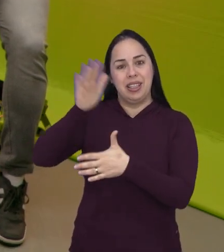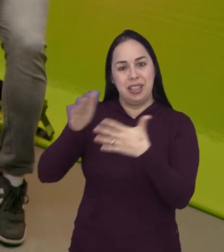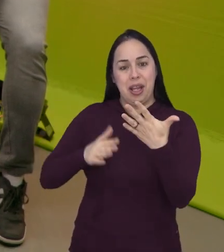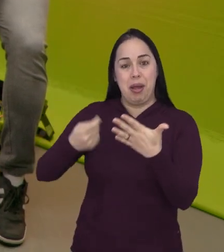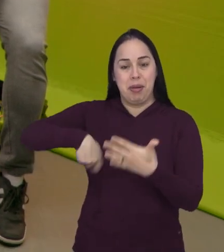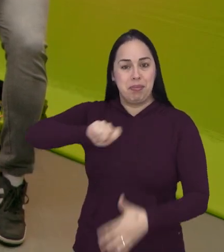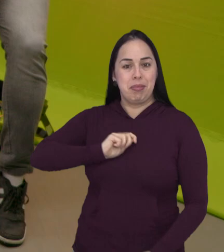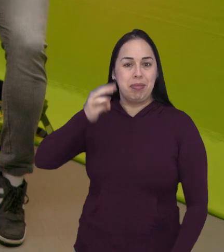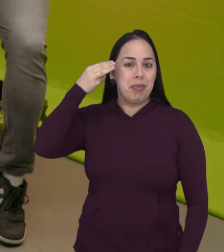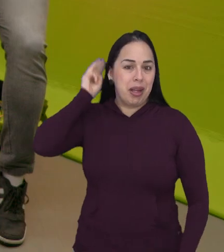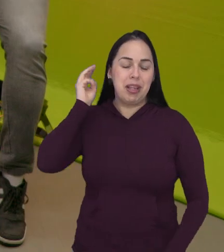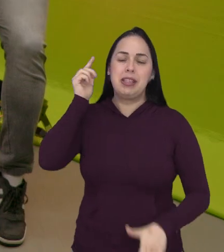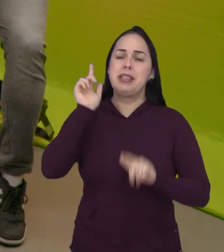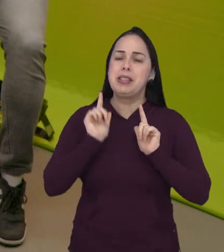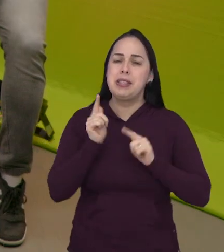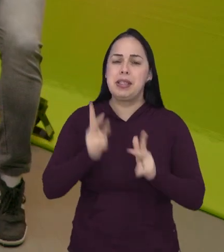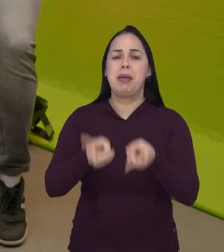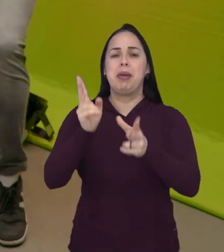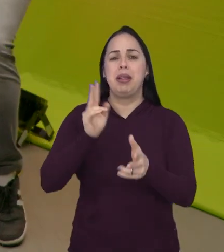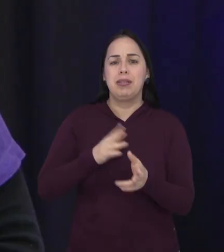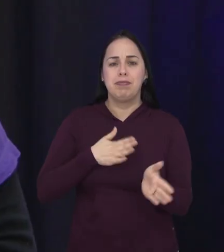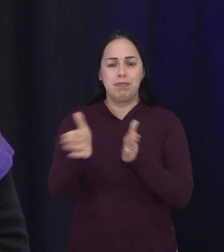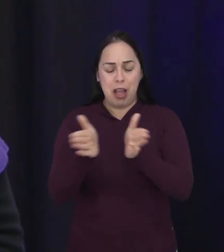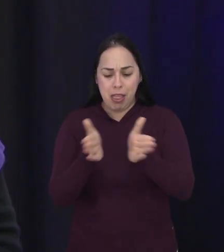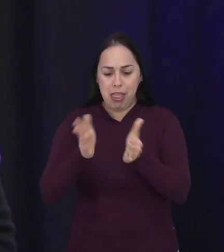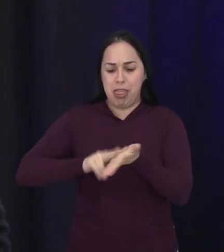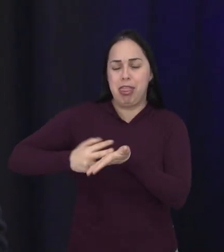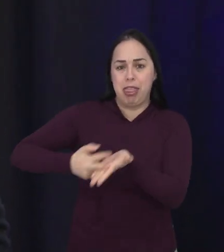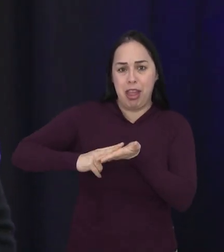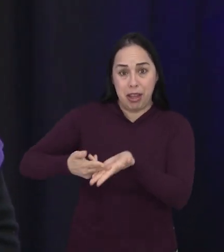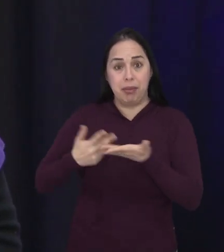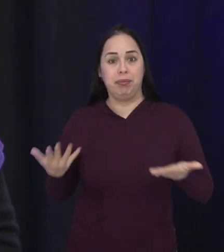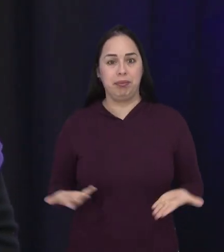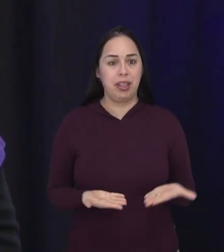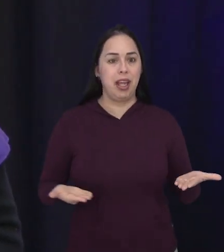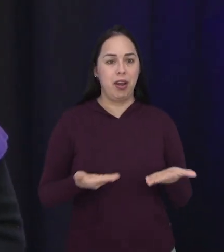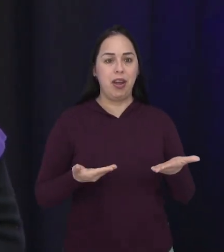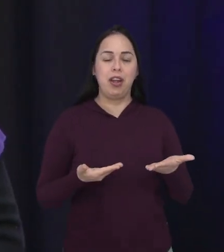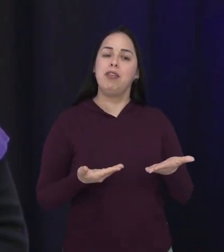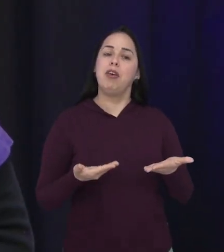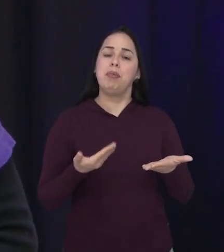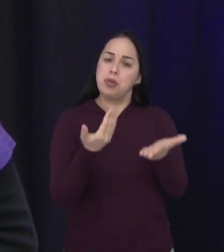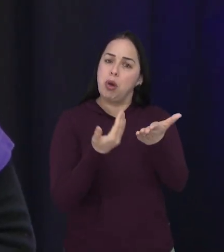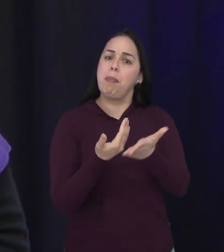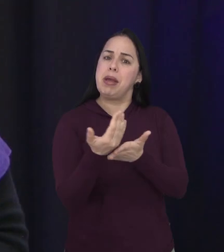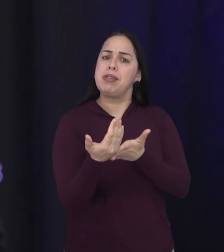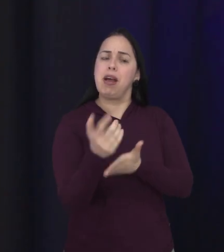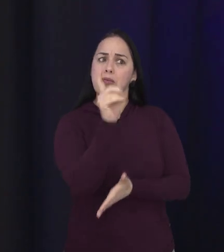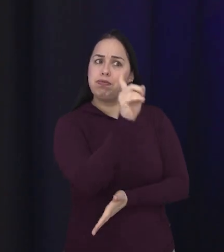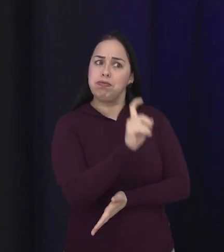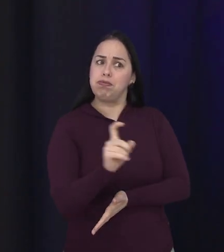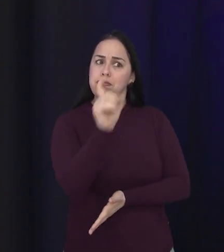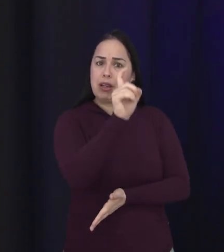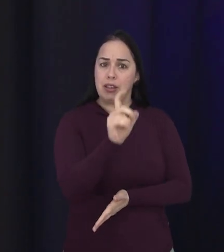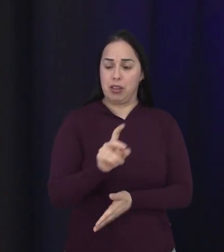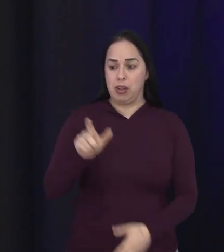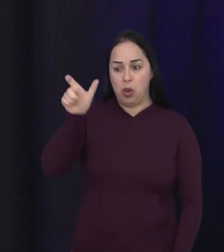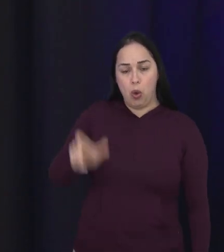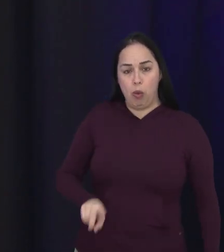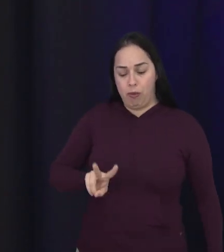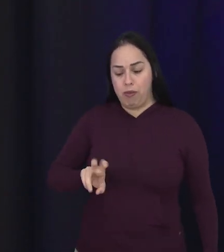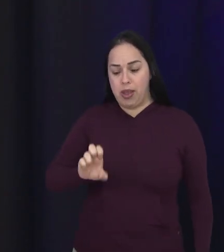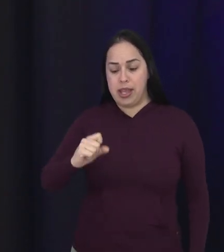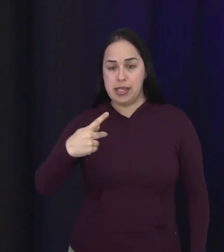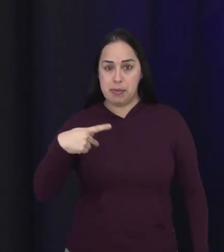aqui fazendo um trabalho impecável. E olha, gente, vamos começar com o grafite. O Vespa é um artista de São José